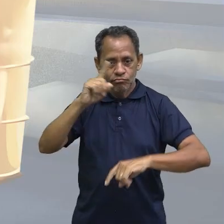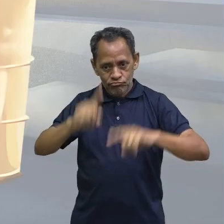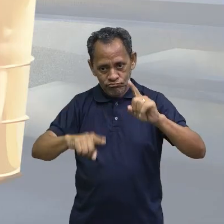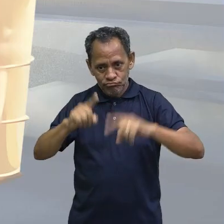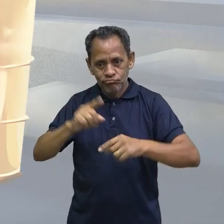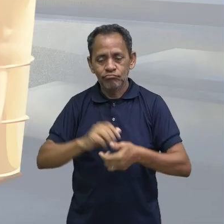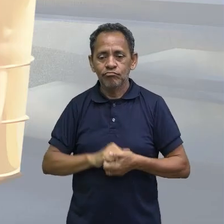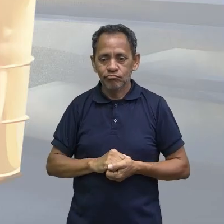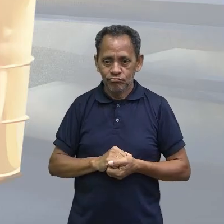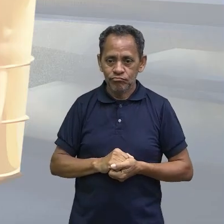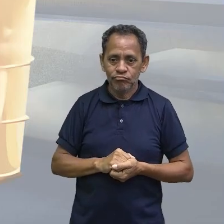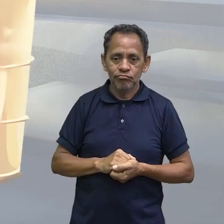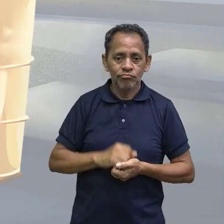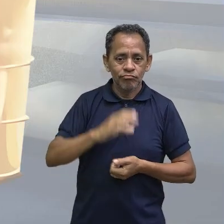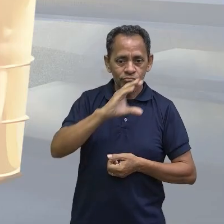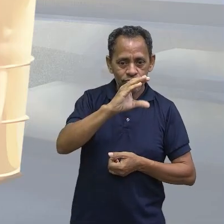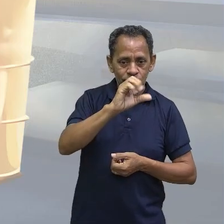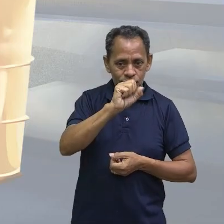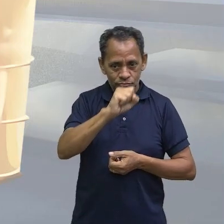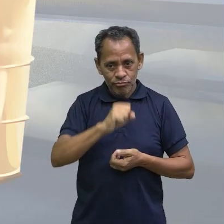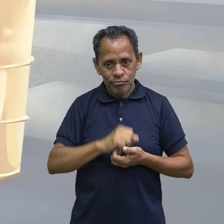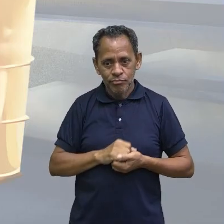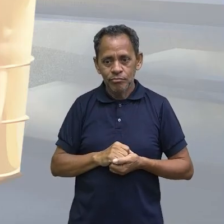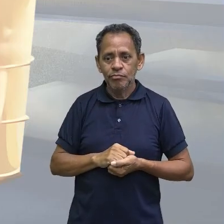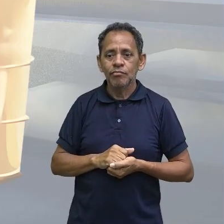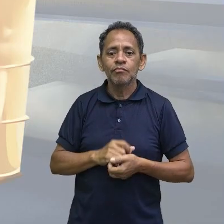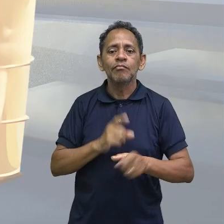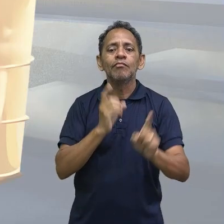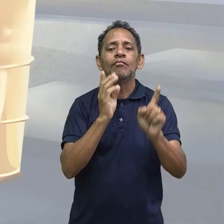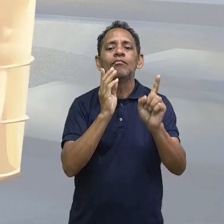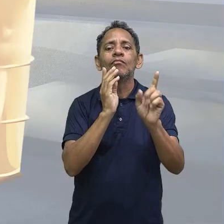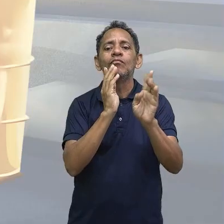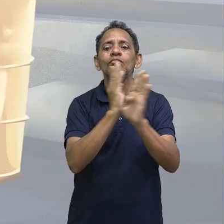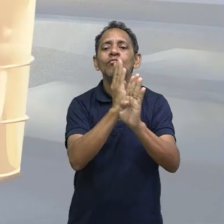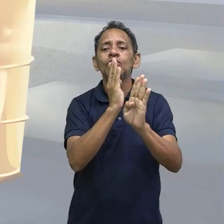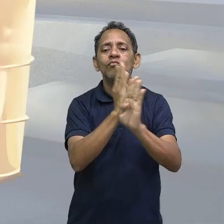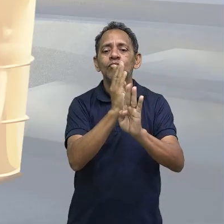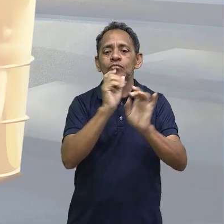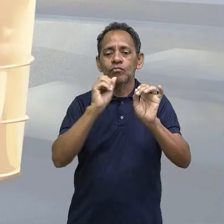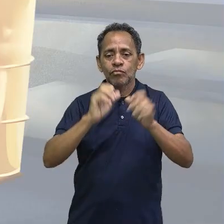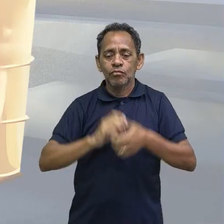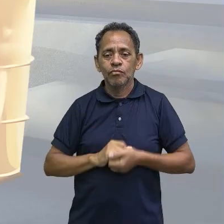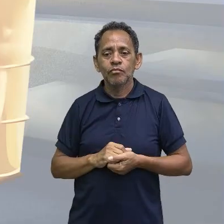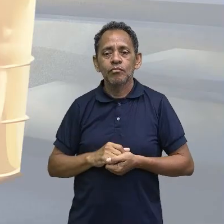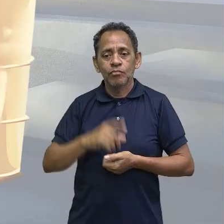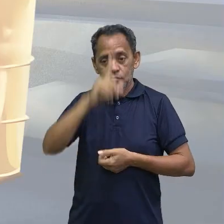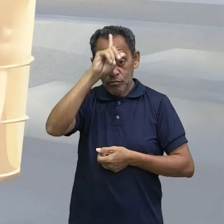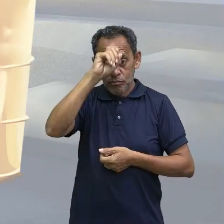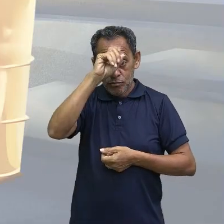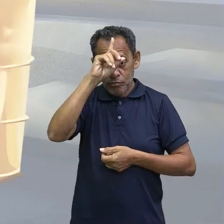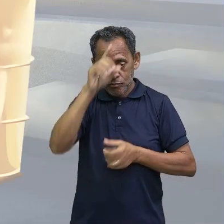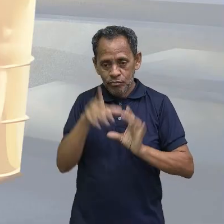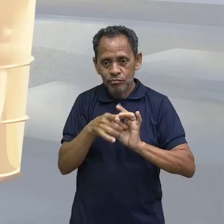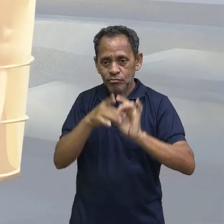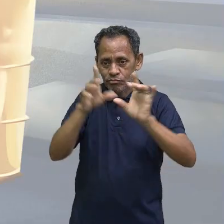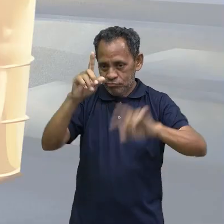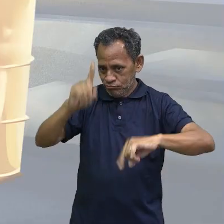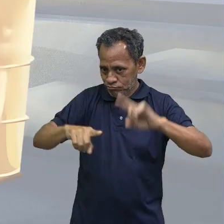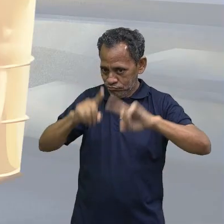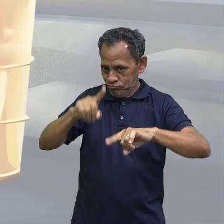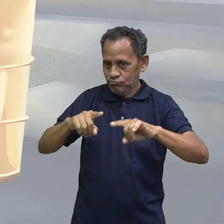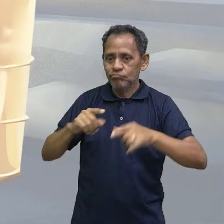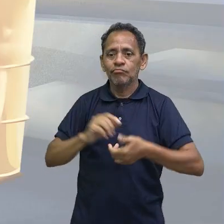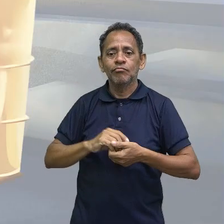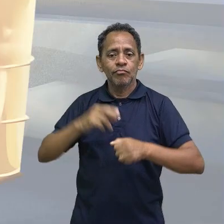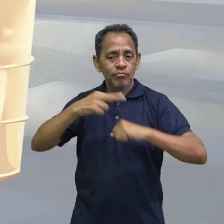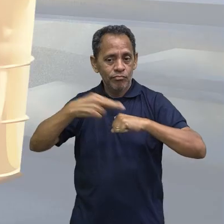do césio, ele foi, né, encontrado ali, foi um hospital, né, acabou liberando aquele material, né,